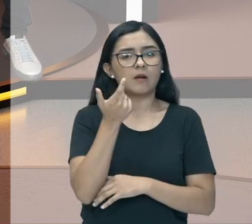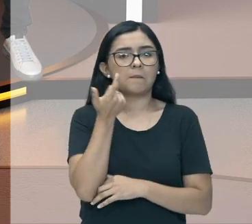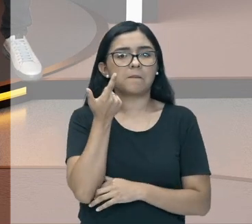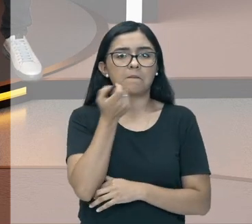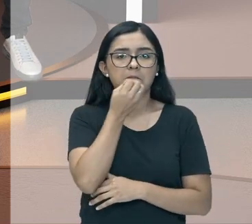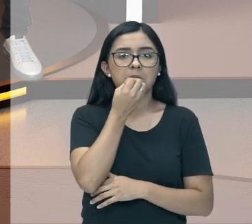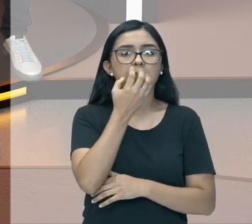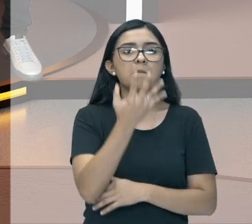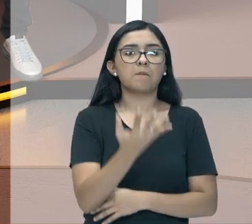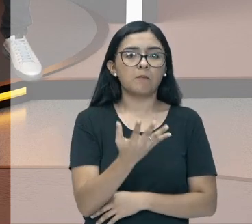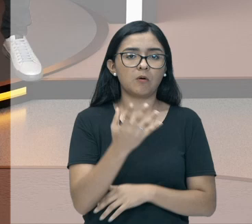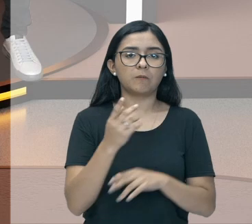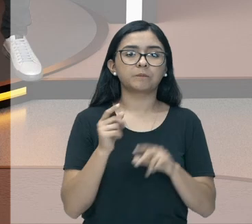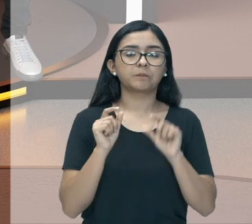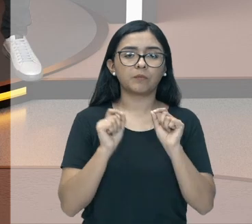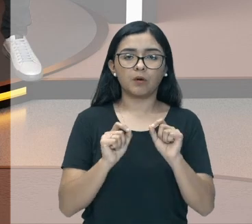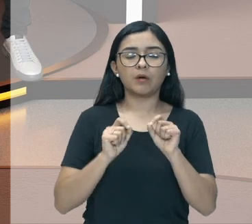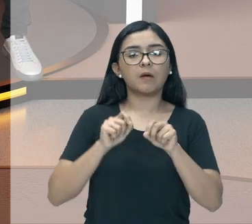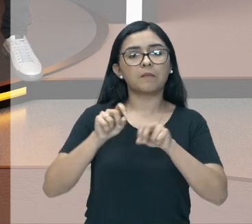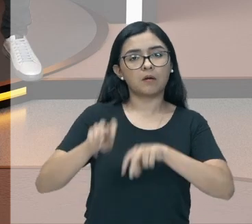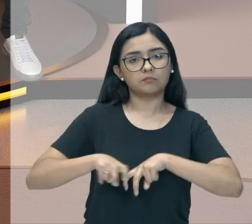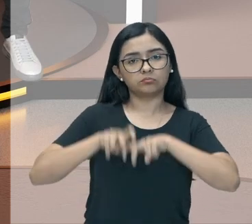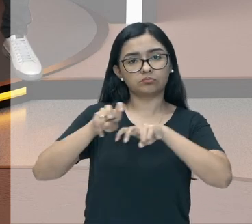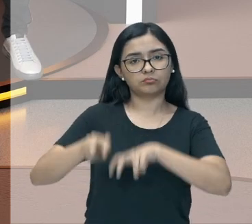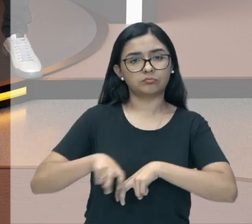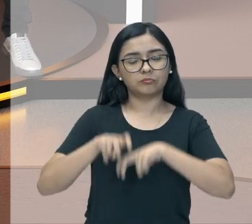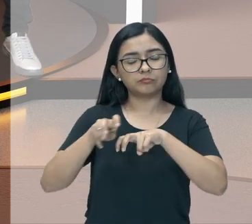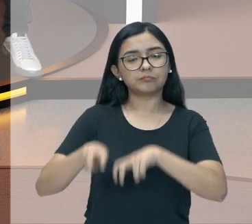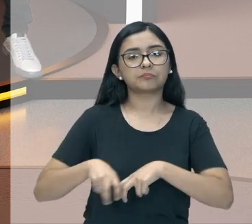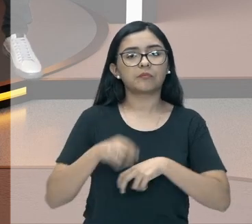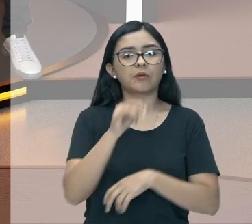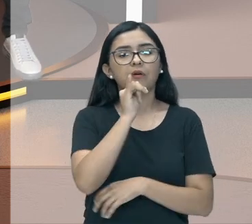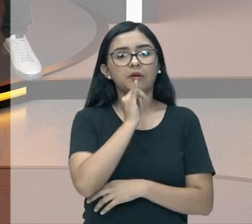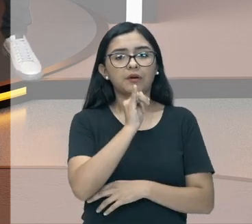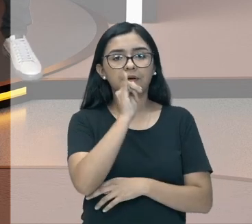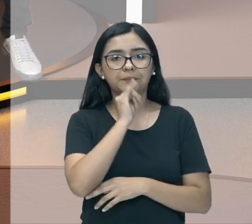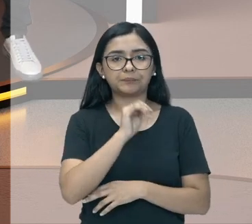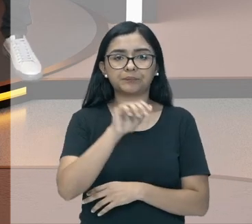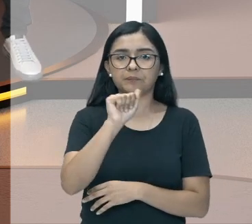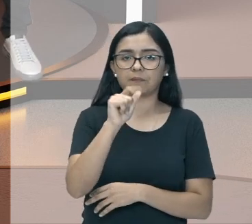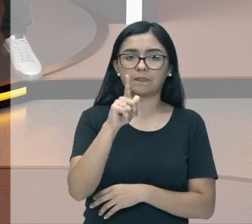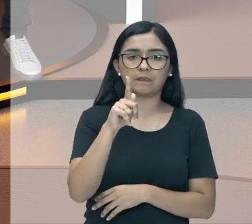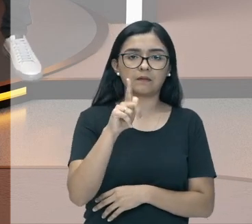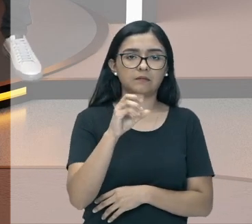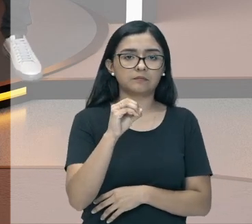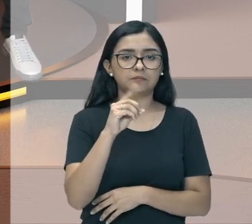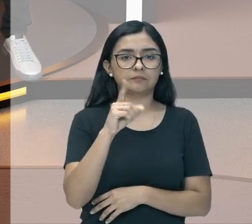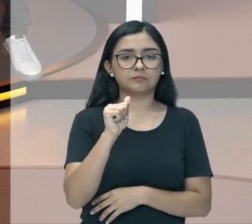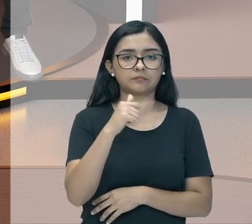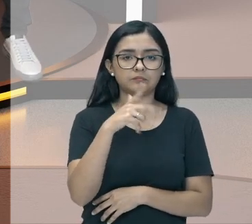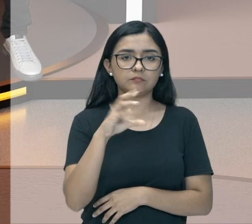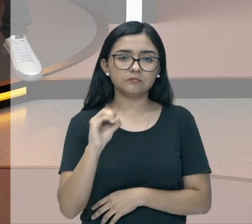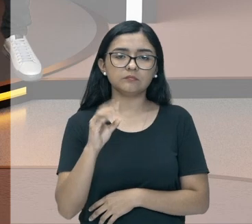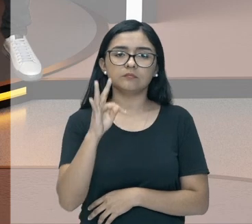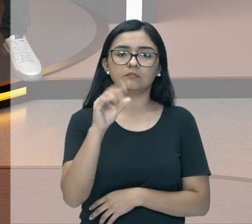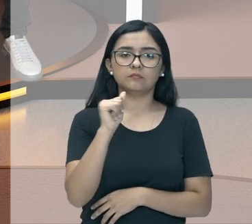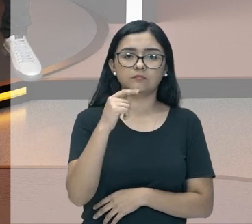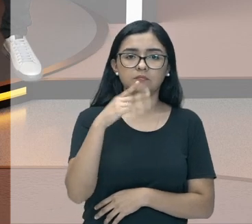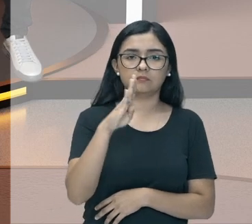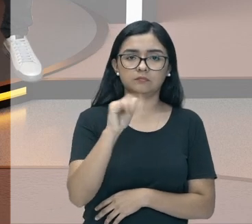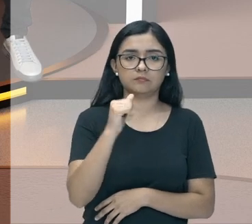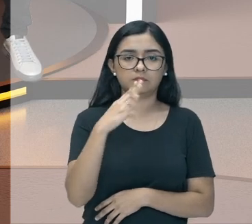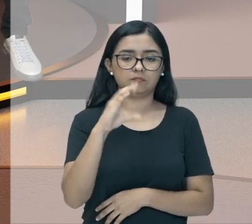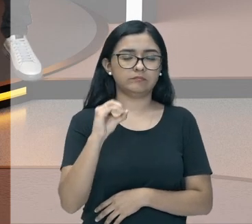a cultura de produtos, como, por exemplo, algodão, tabaco, né, e outros